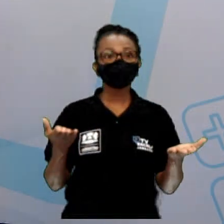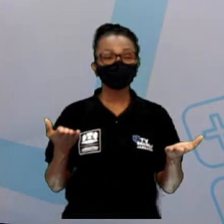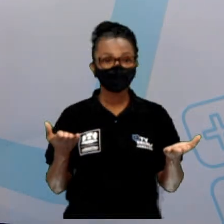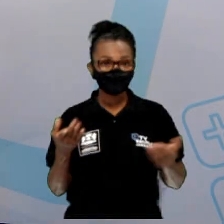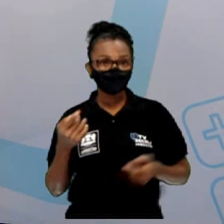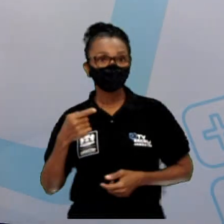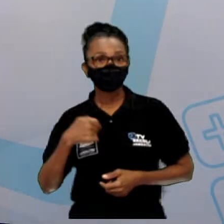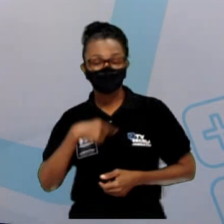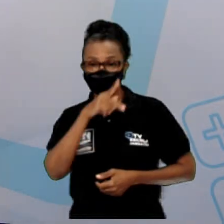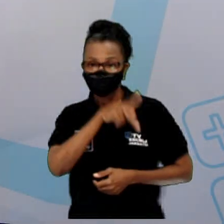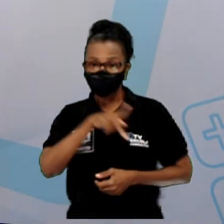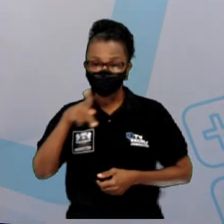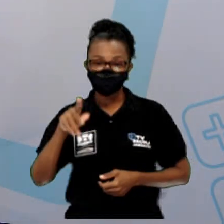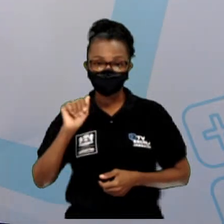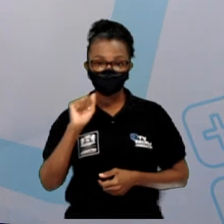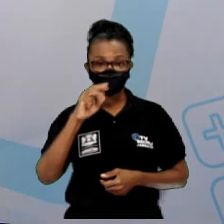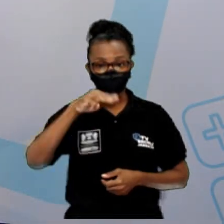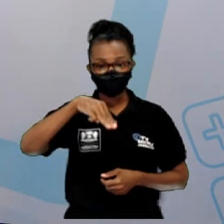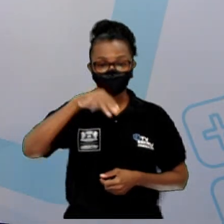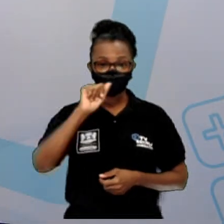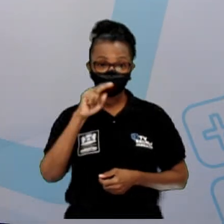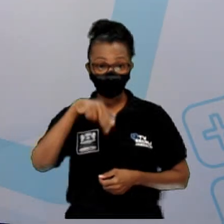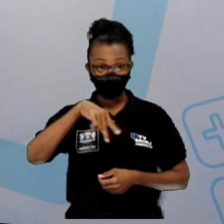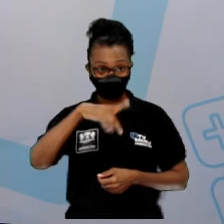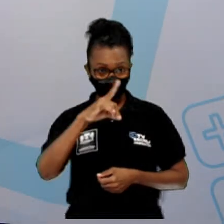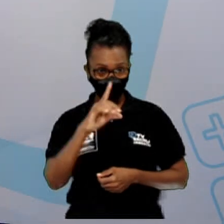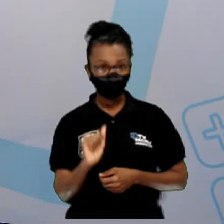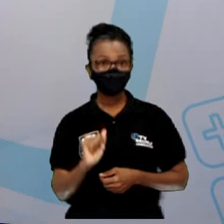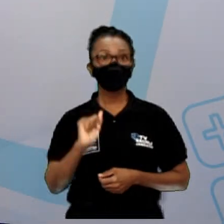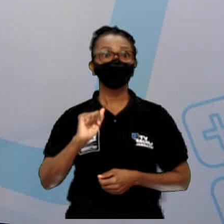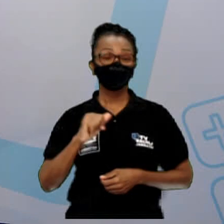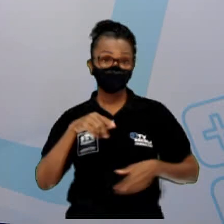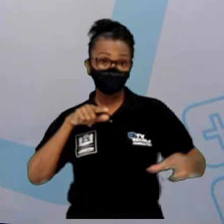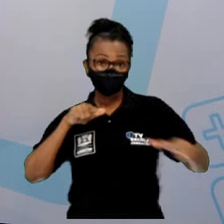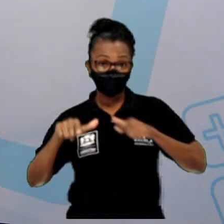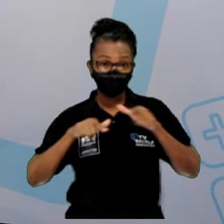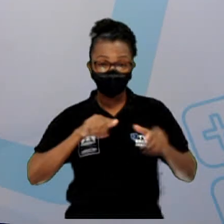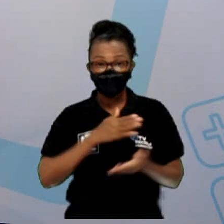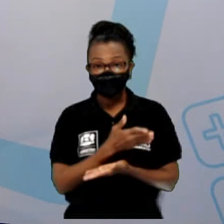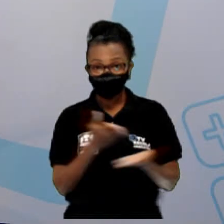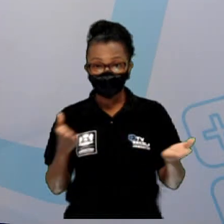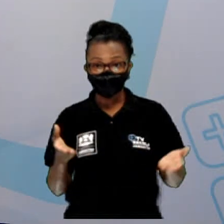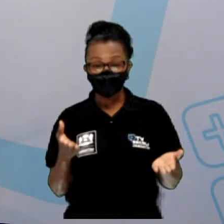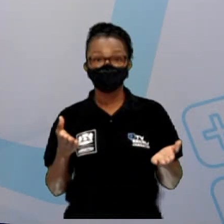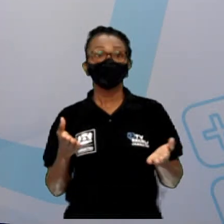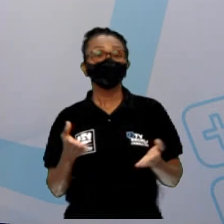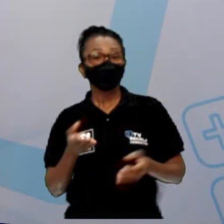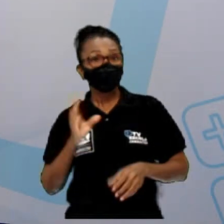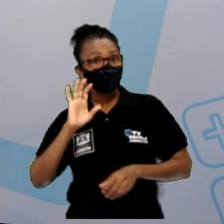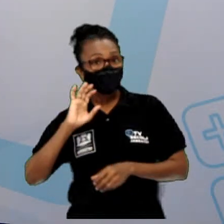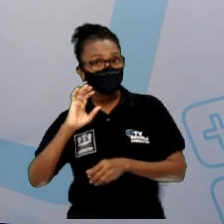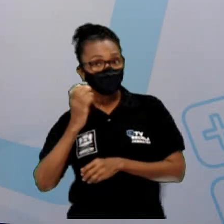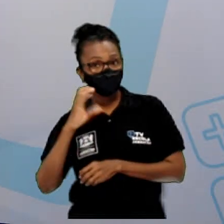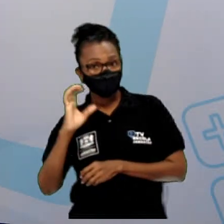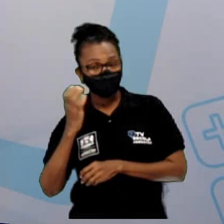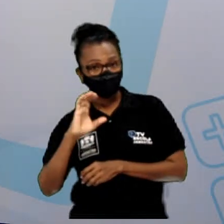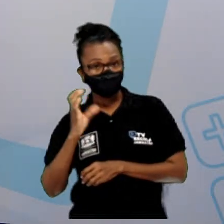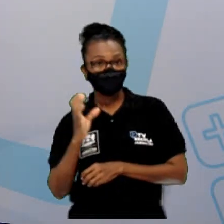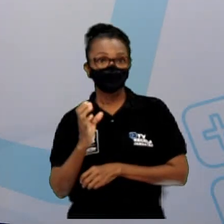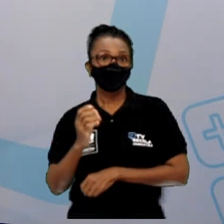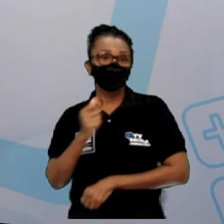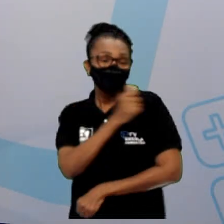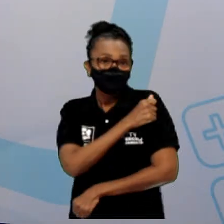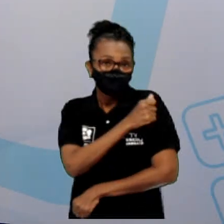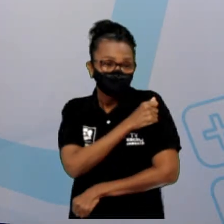Eu sou a professora Amanda Cisneiros e vou trabalhar com vocês o componente curricular de ciências para os estudantes do